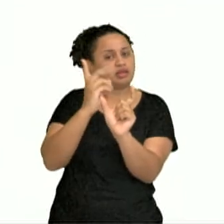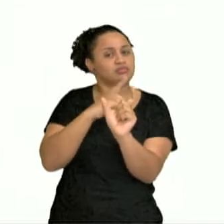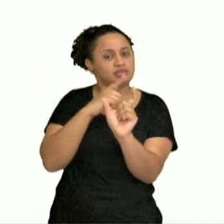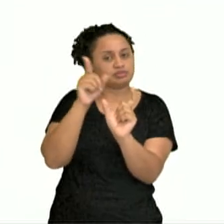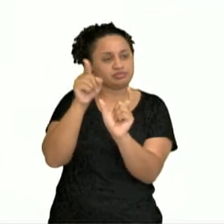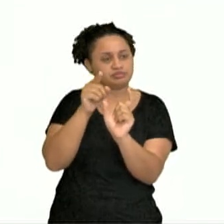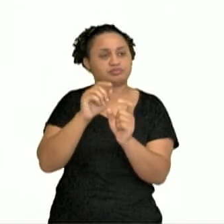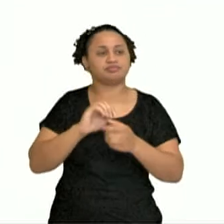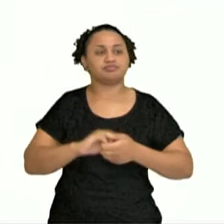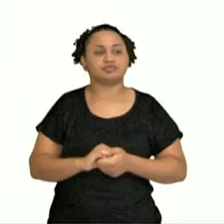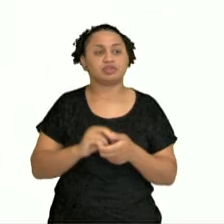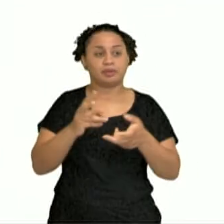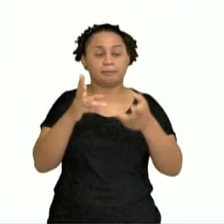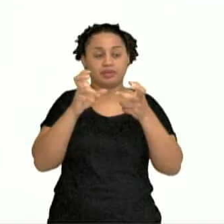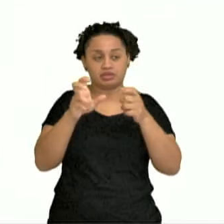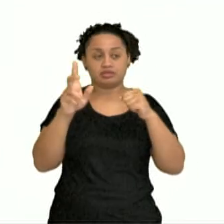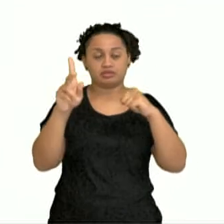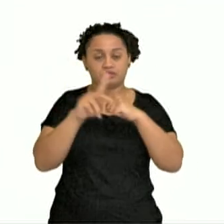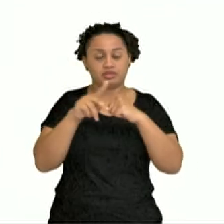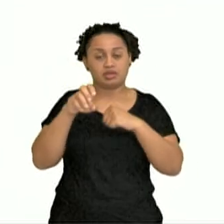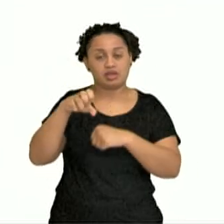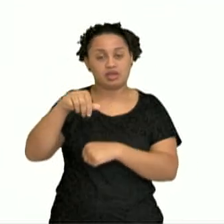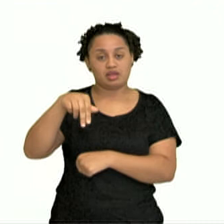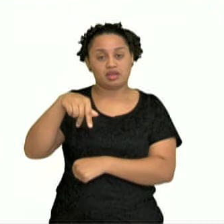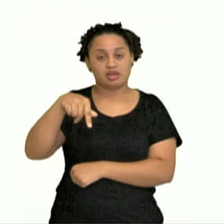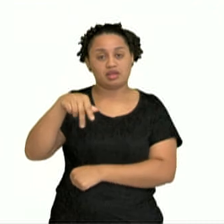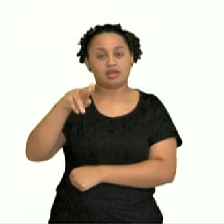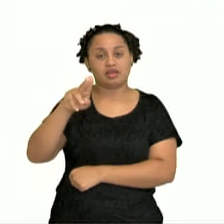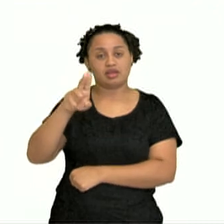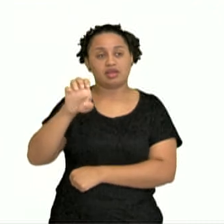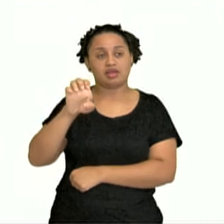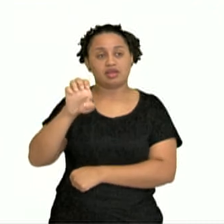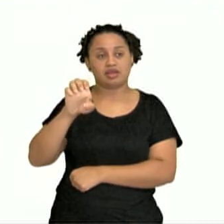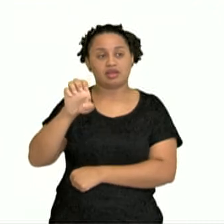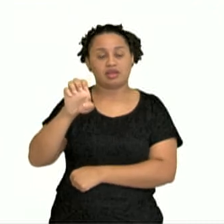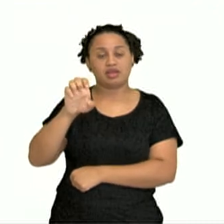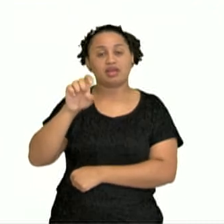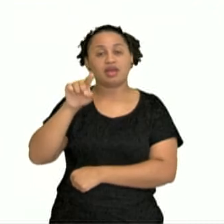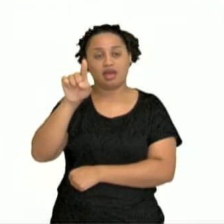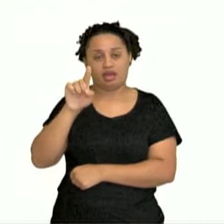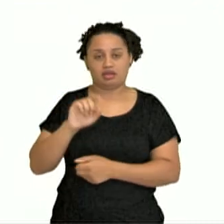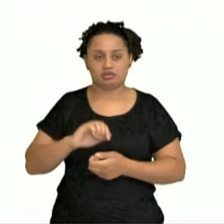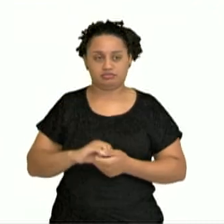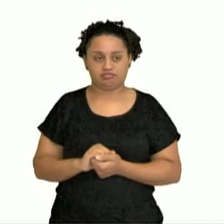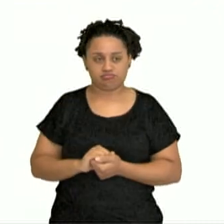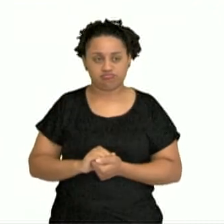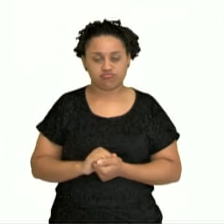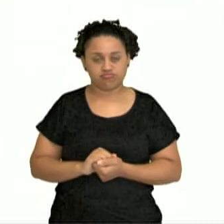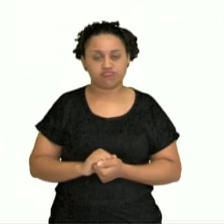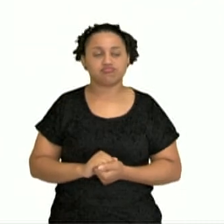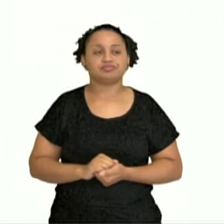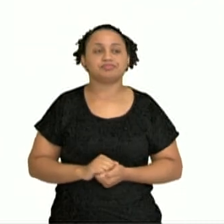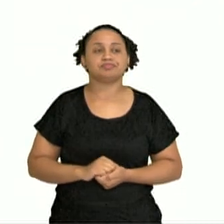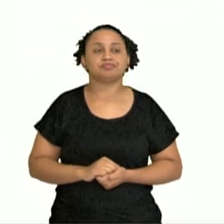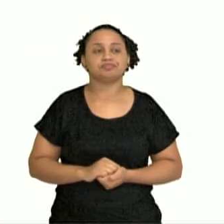acento. Olha ali, que asco me dói a vezes. Que asco me dá às vezes, me dou às vezes.